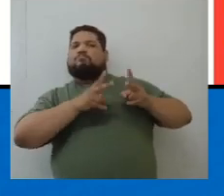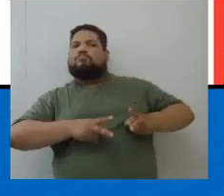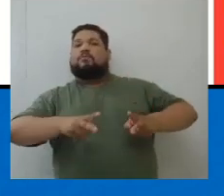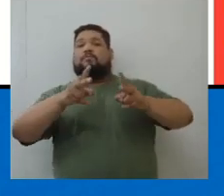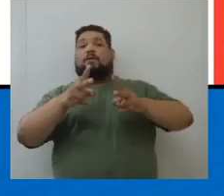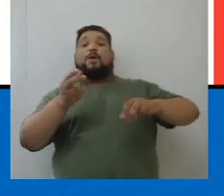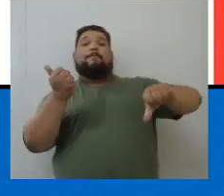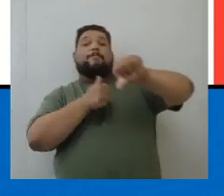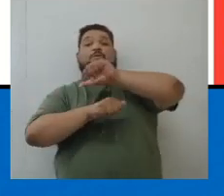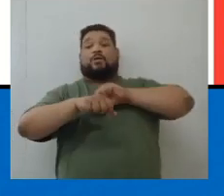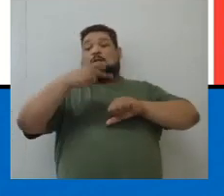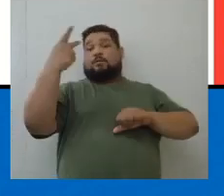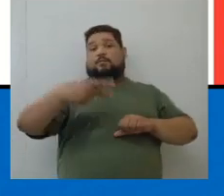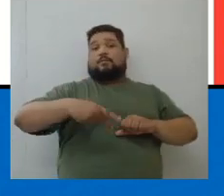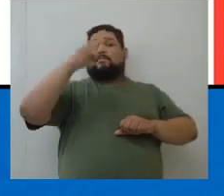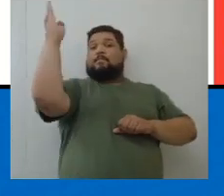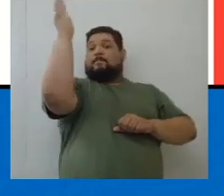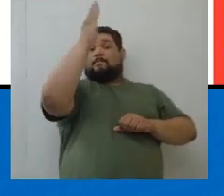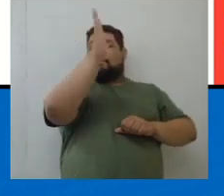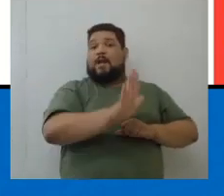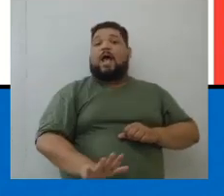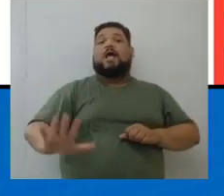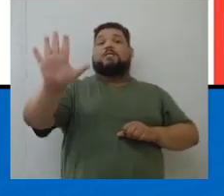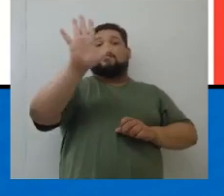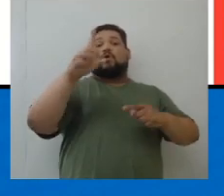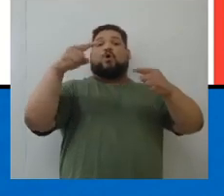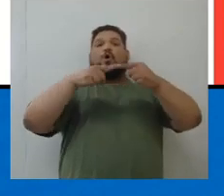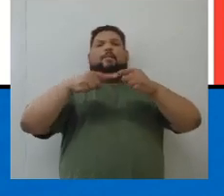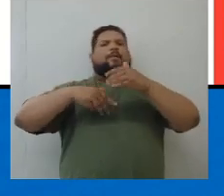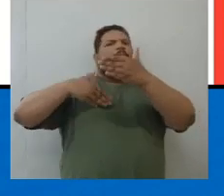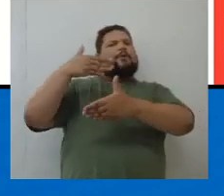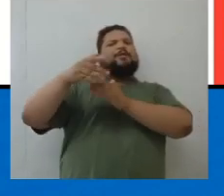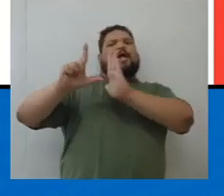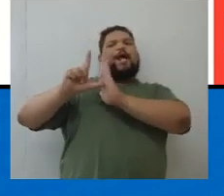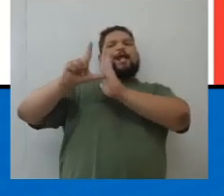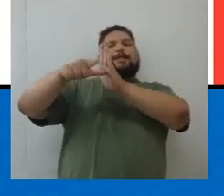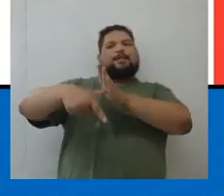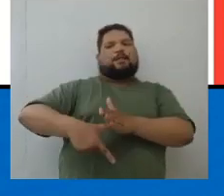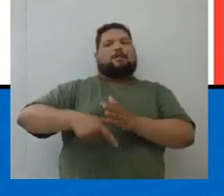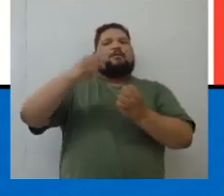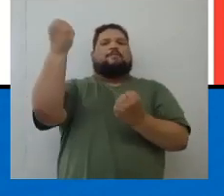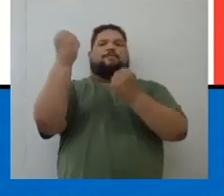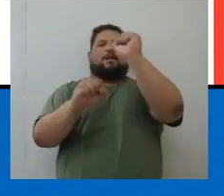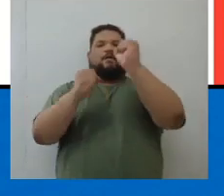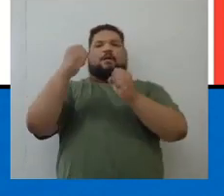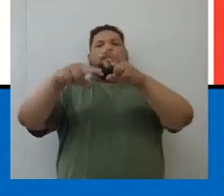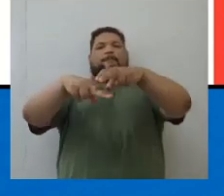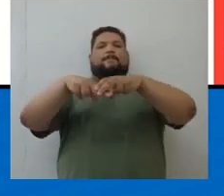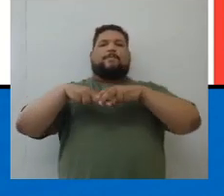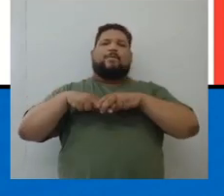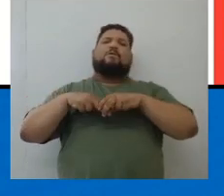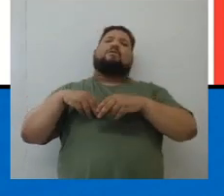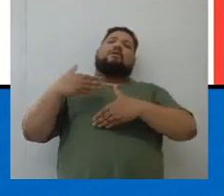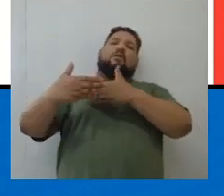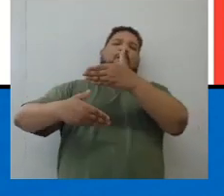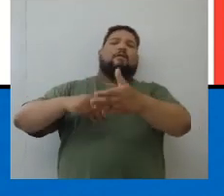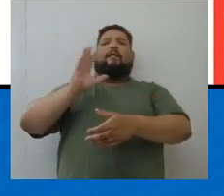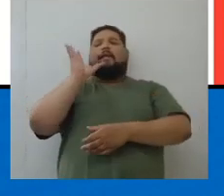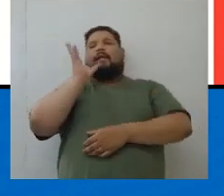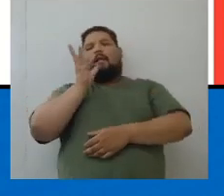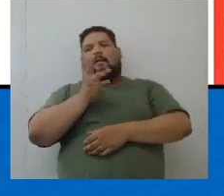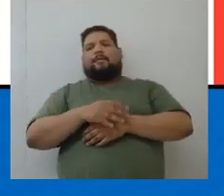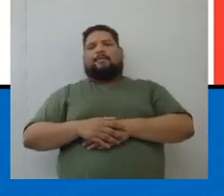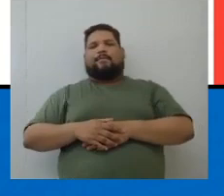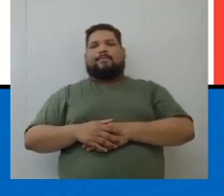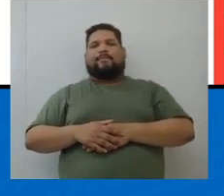outros lugares, como o Brasil, um processo de desenvolvimento tardio da industrialização, isso aconteceu de forma muito célere. Então ele